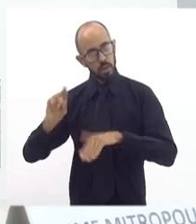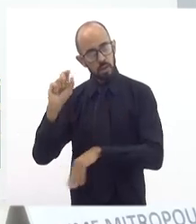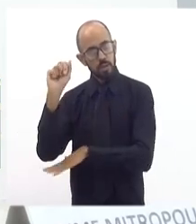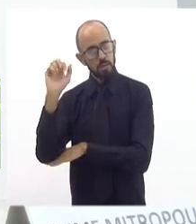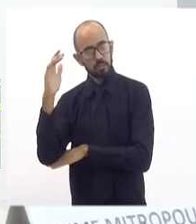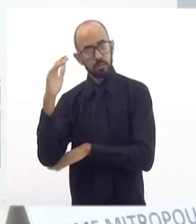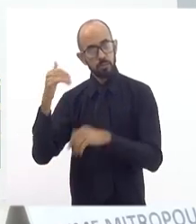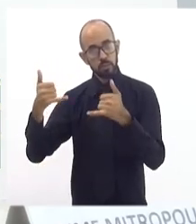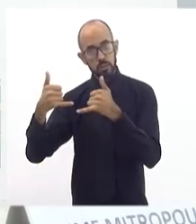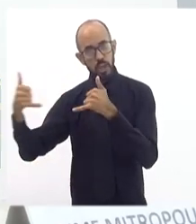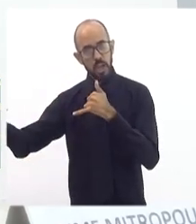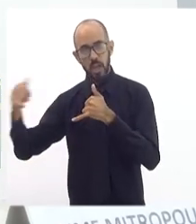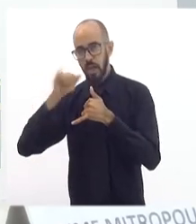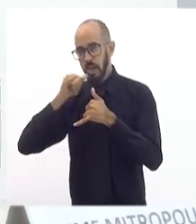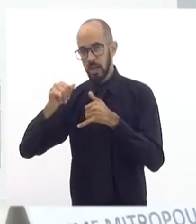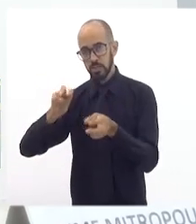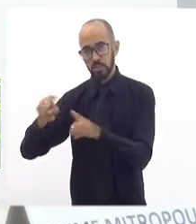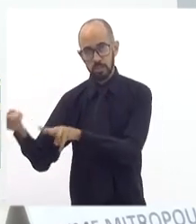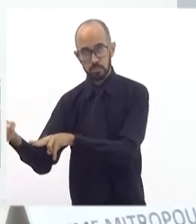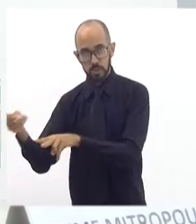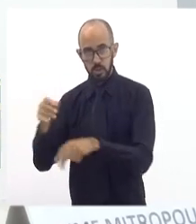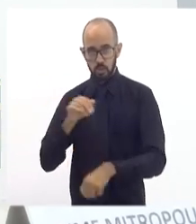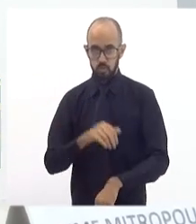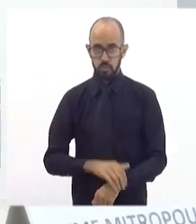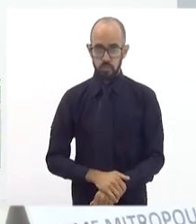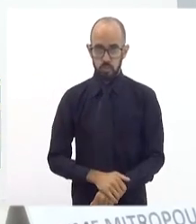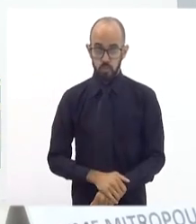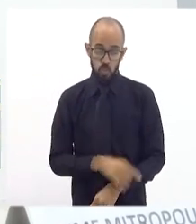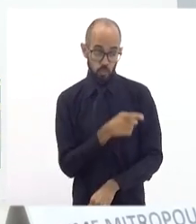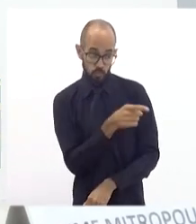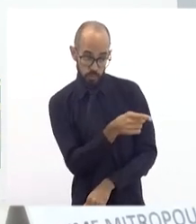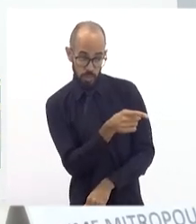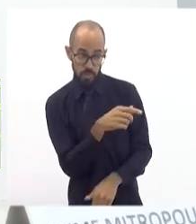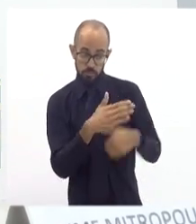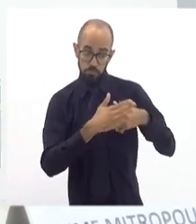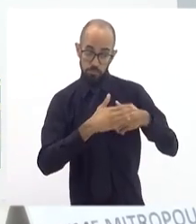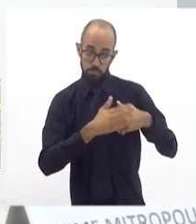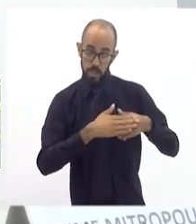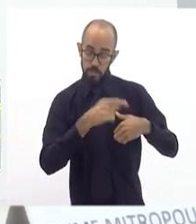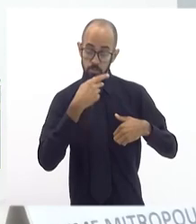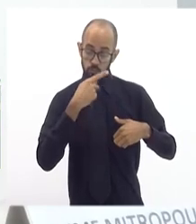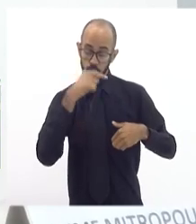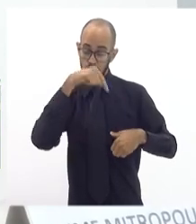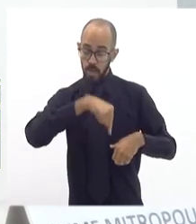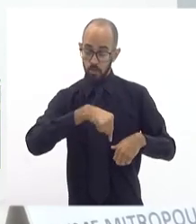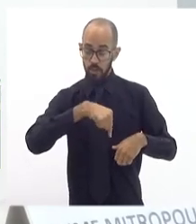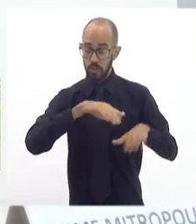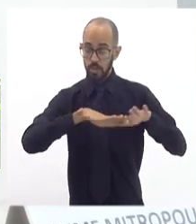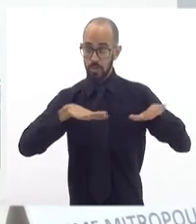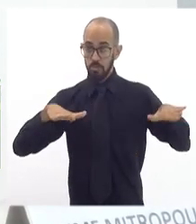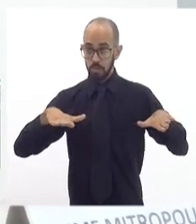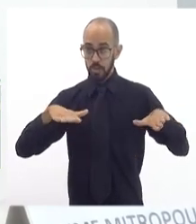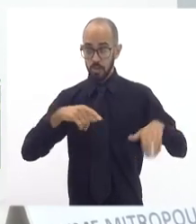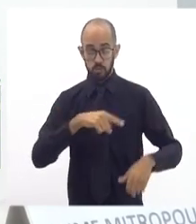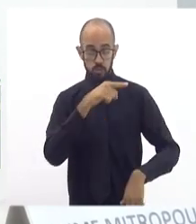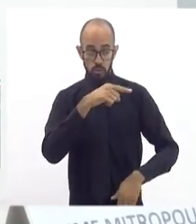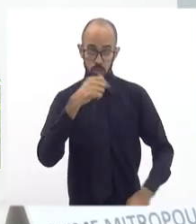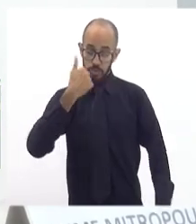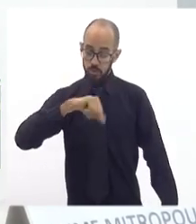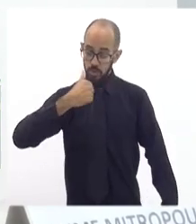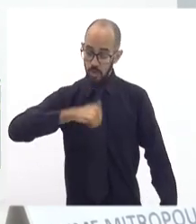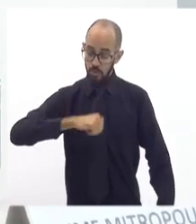parte da linha de transmissão os senhores mesmo aqui nesta mesa já reconhecido senhores estão sendo pautado por uma